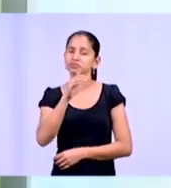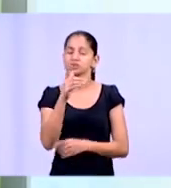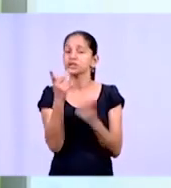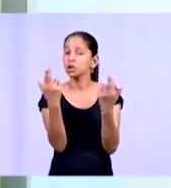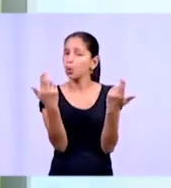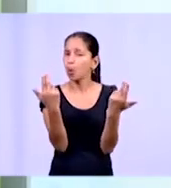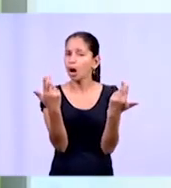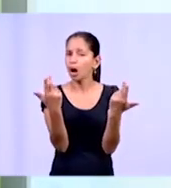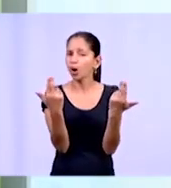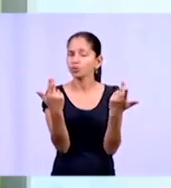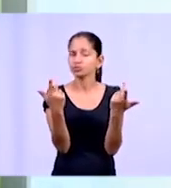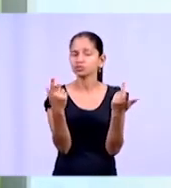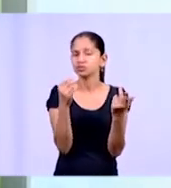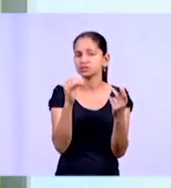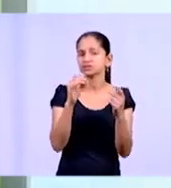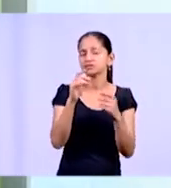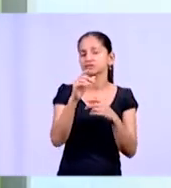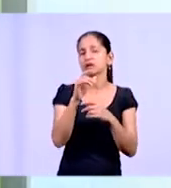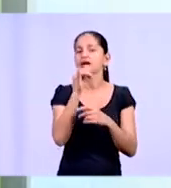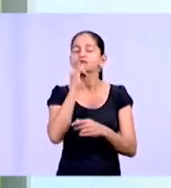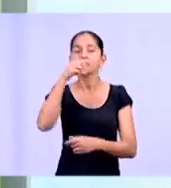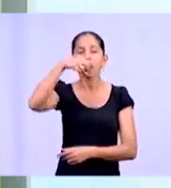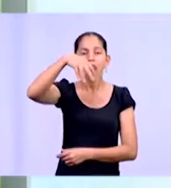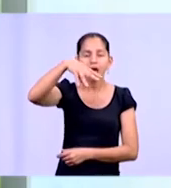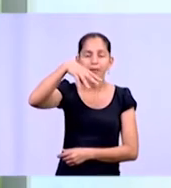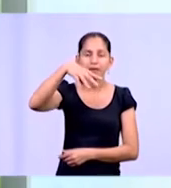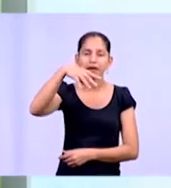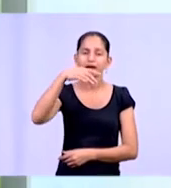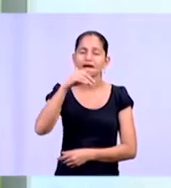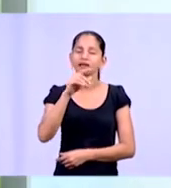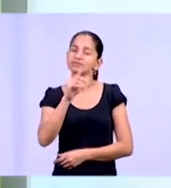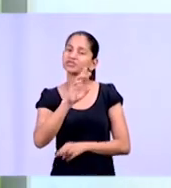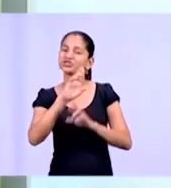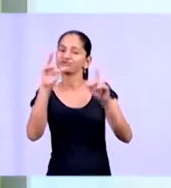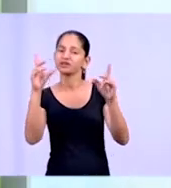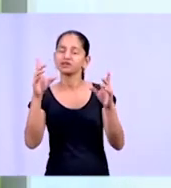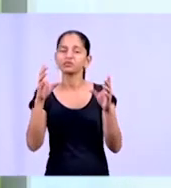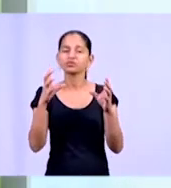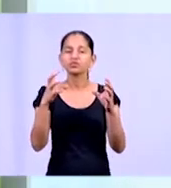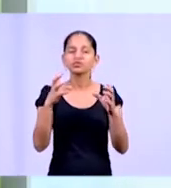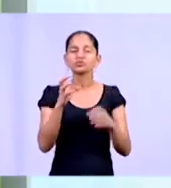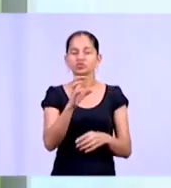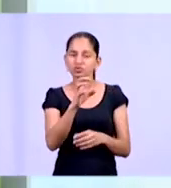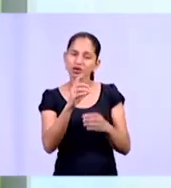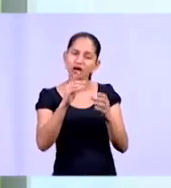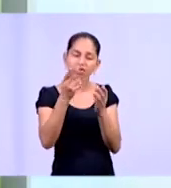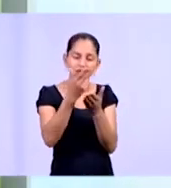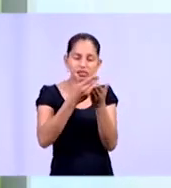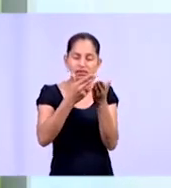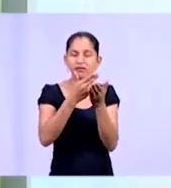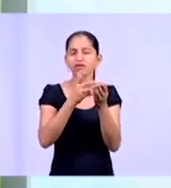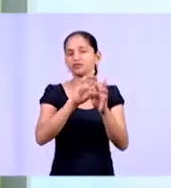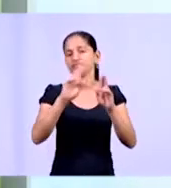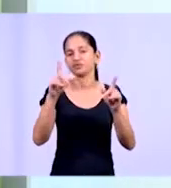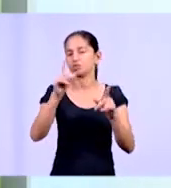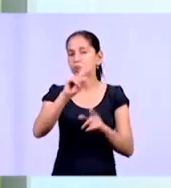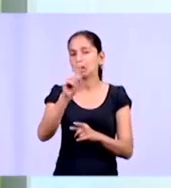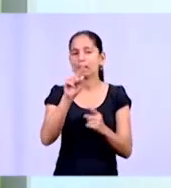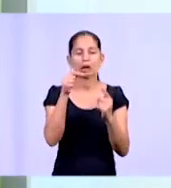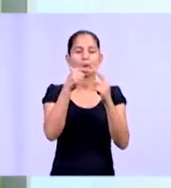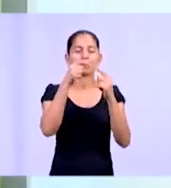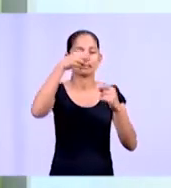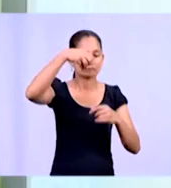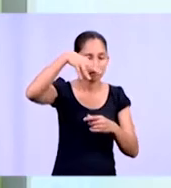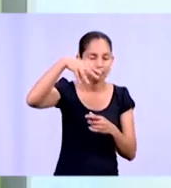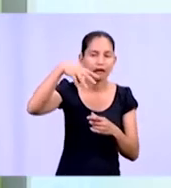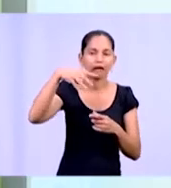mesmo, gente. Era uma válvula, era uma lâmpada, mas com um formato um pouquinho diferente. O objetivo da válvula não era iluminar, e sim